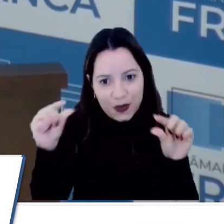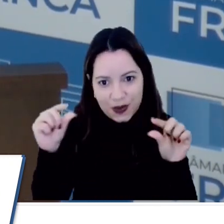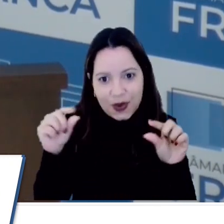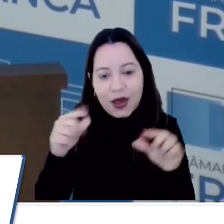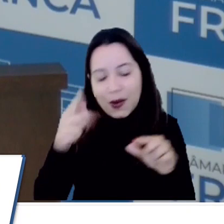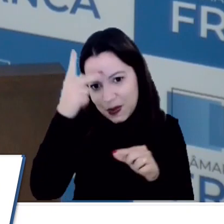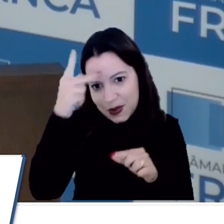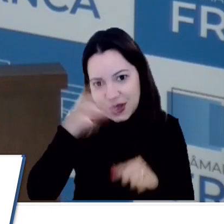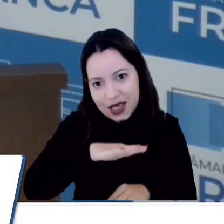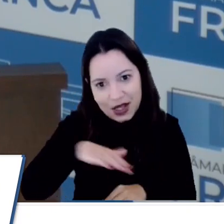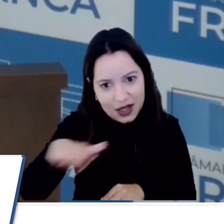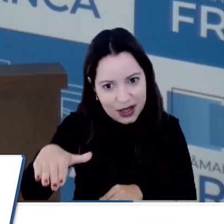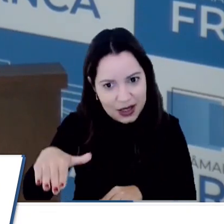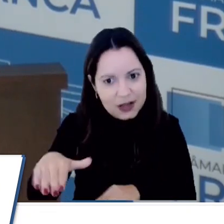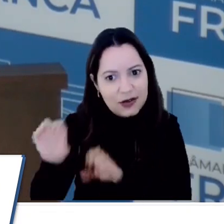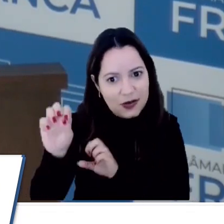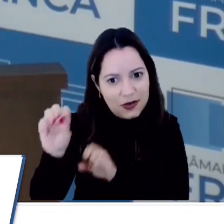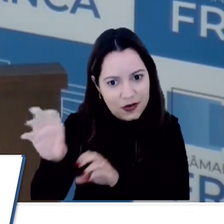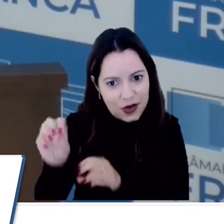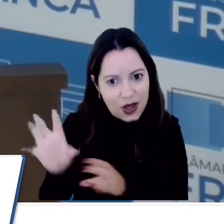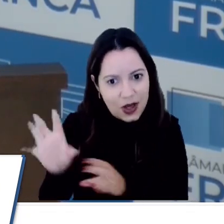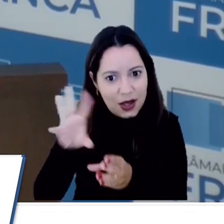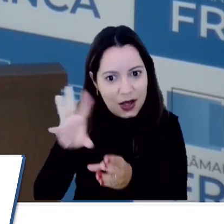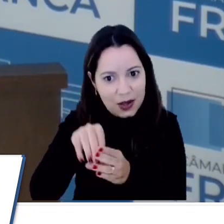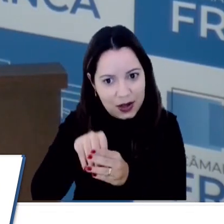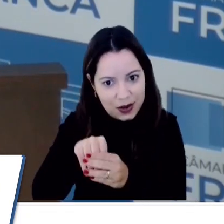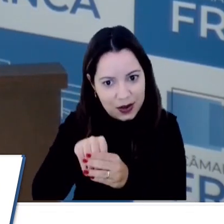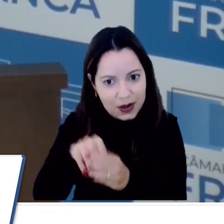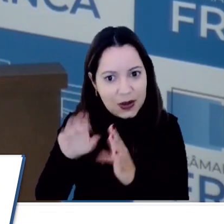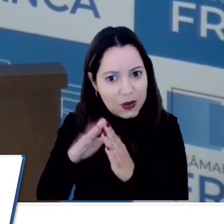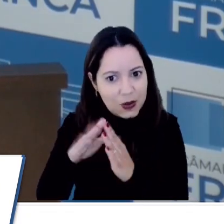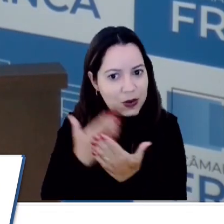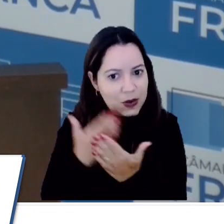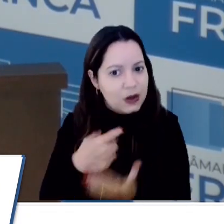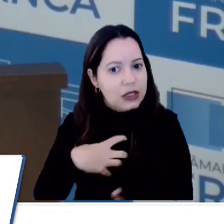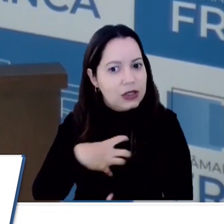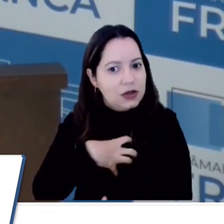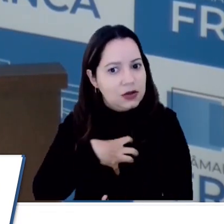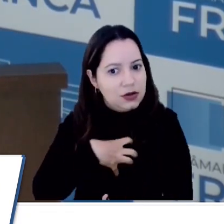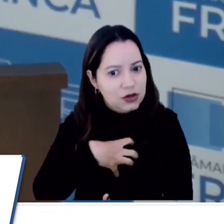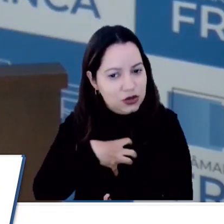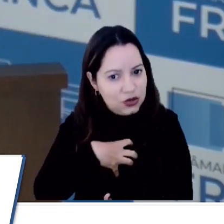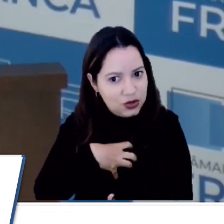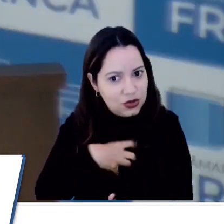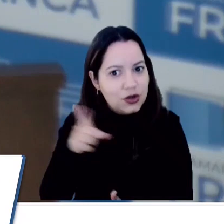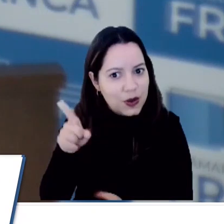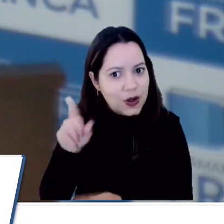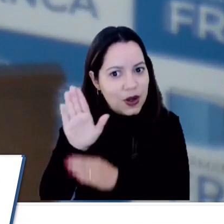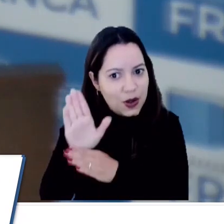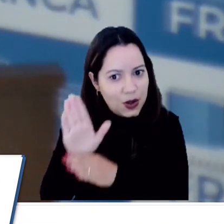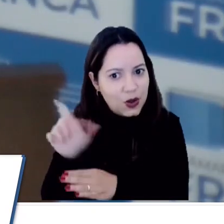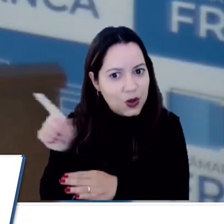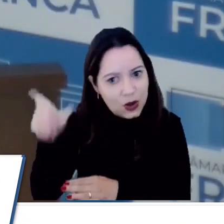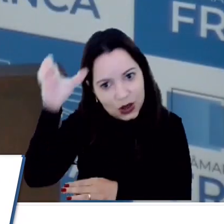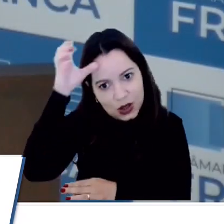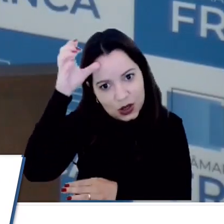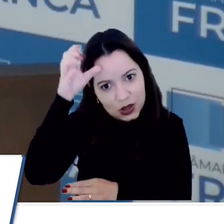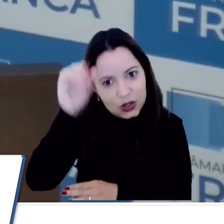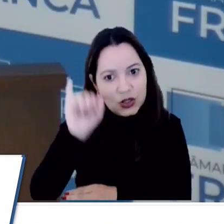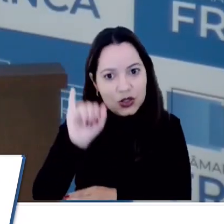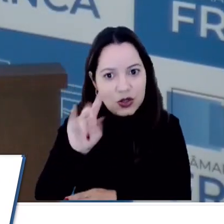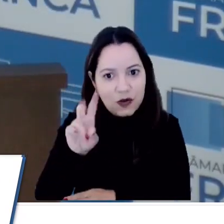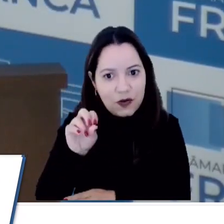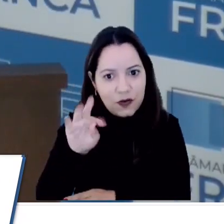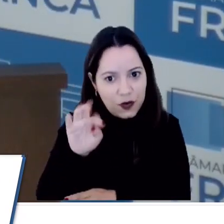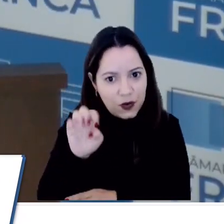creches poderão sentir essa presença da intercessão da tia Ivone ali. Então, assim, muito